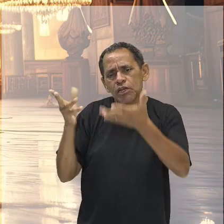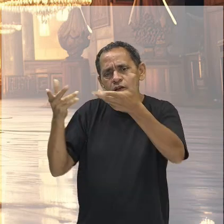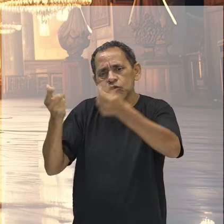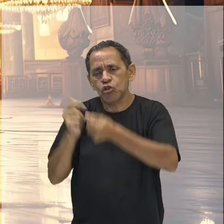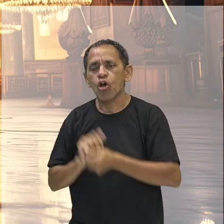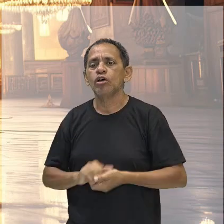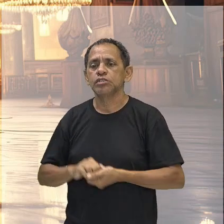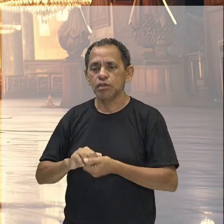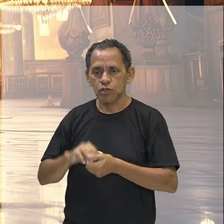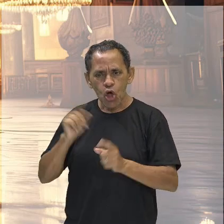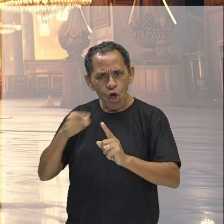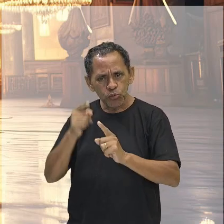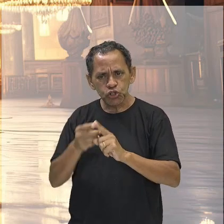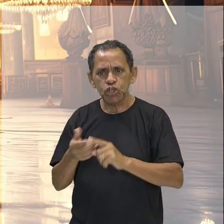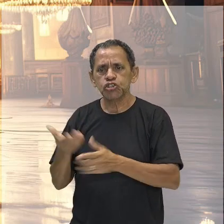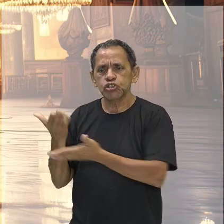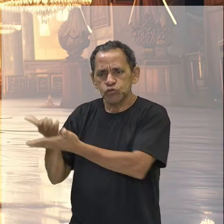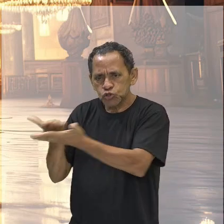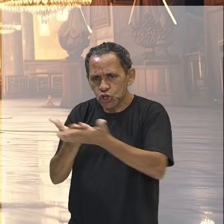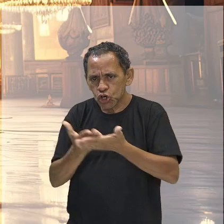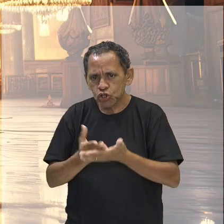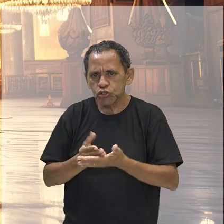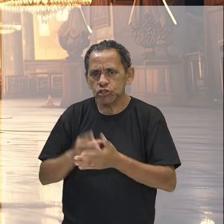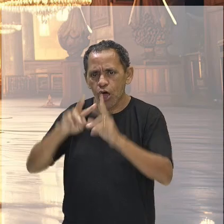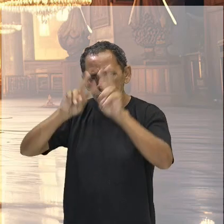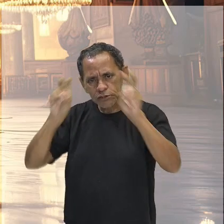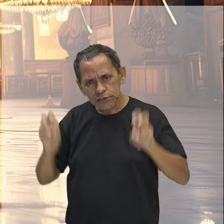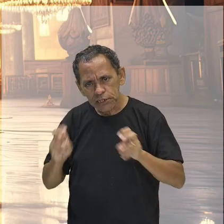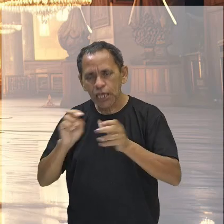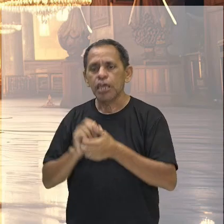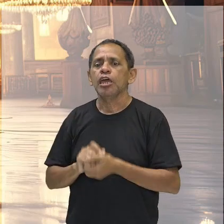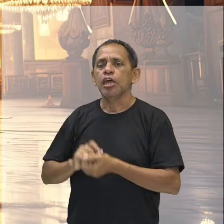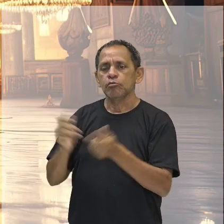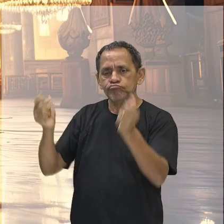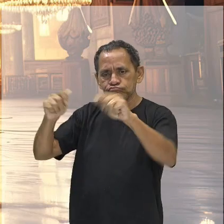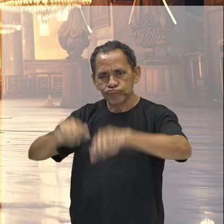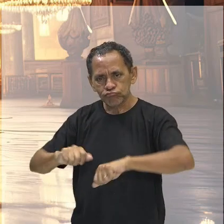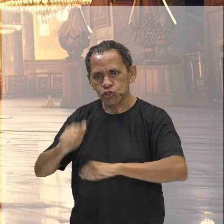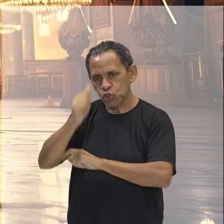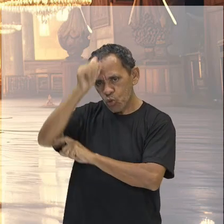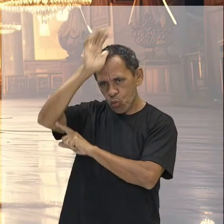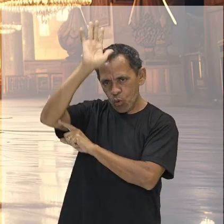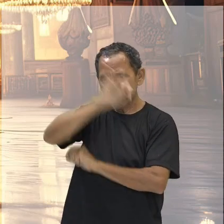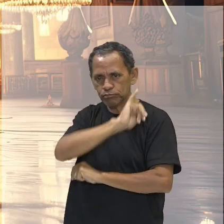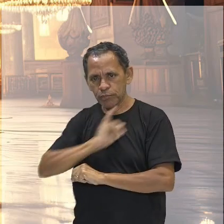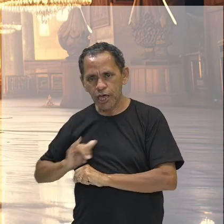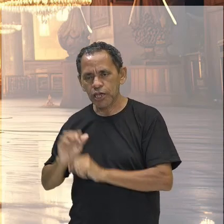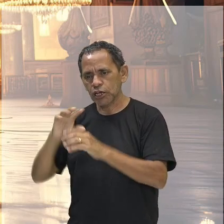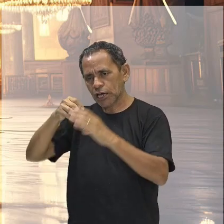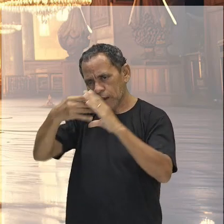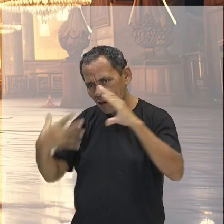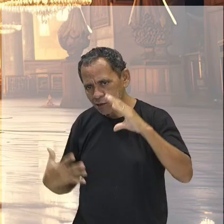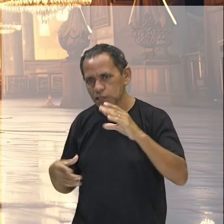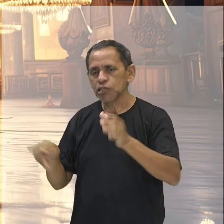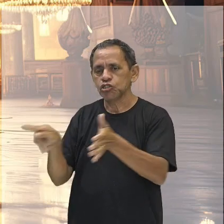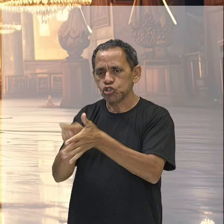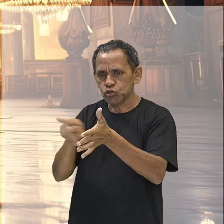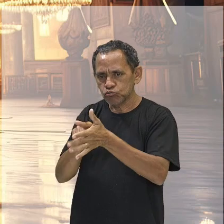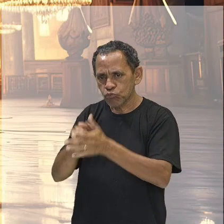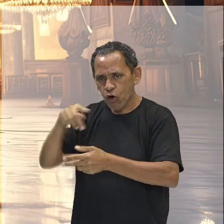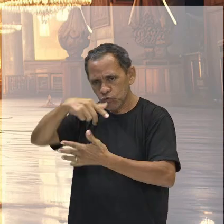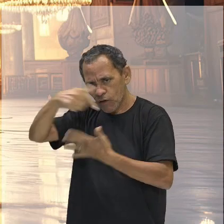meu objetivo, que era trabalhar, não é mesmo, sobre essa crise do Império Romano, algumas características dos povos bárbaros